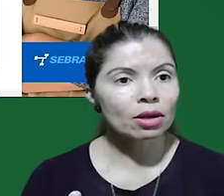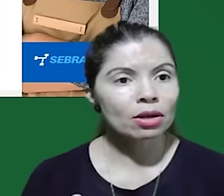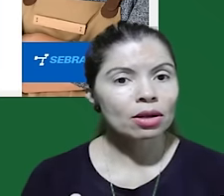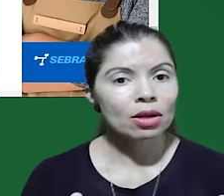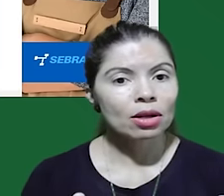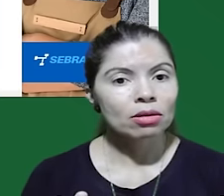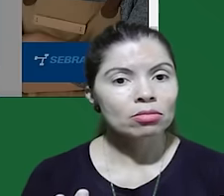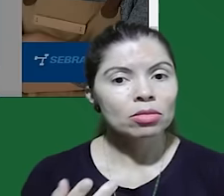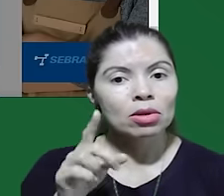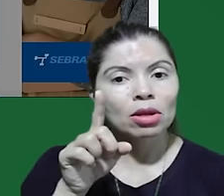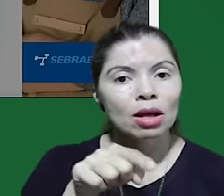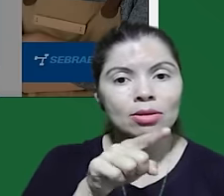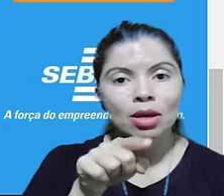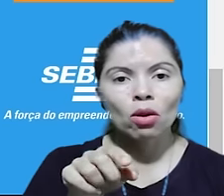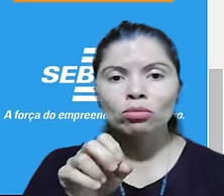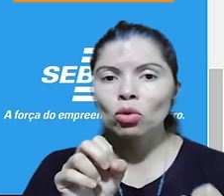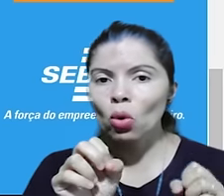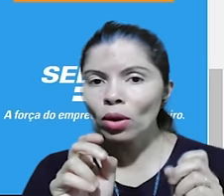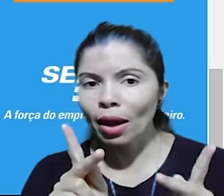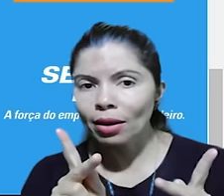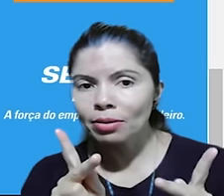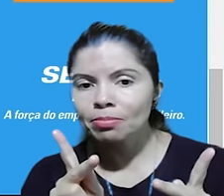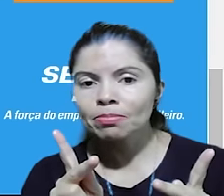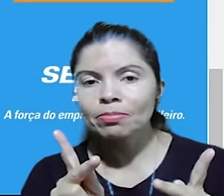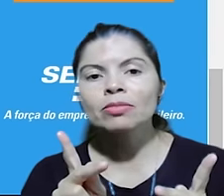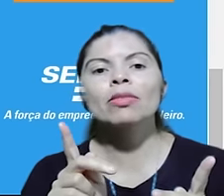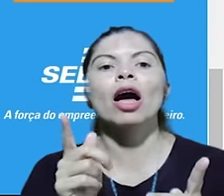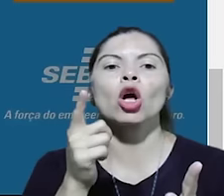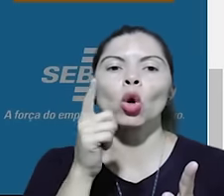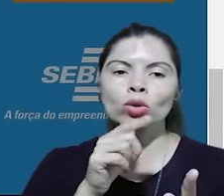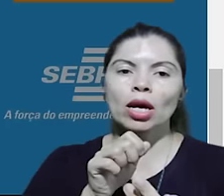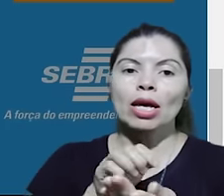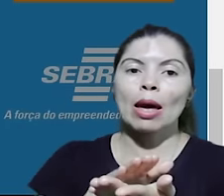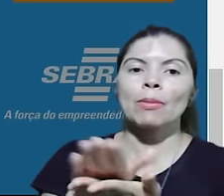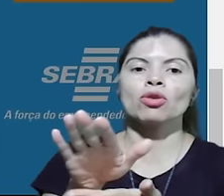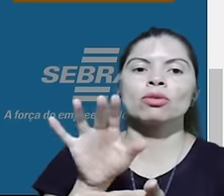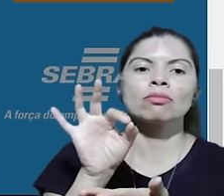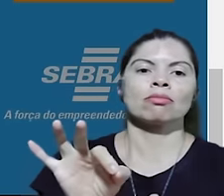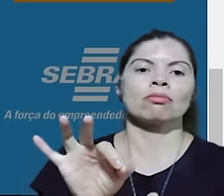cancelo Tá OK Tá então eu vou emitir o documento